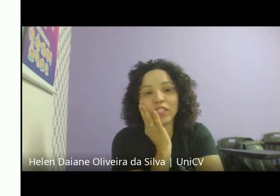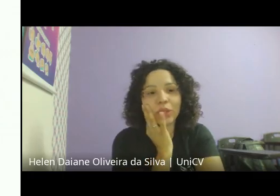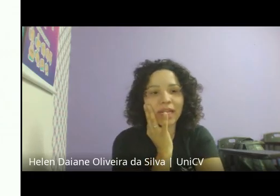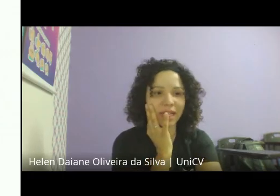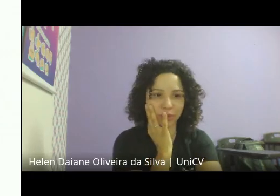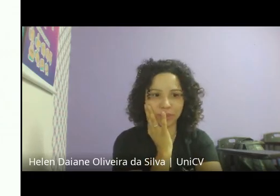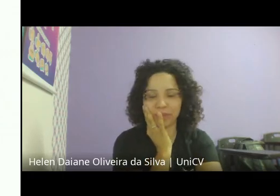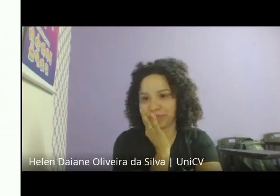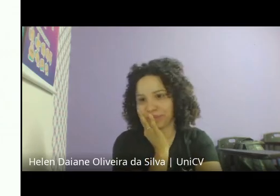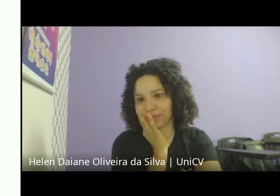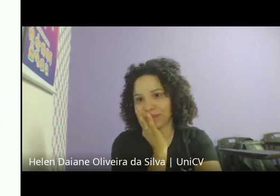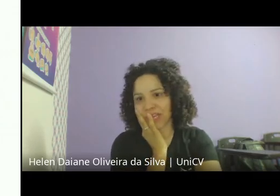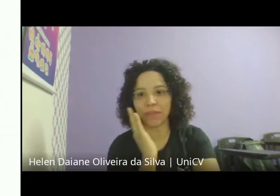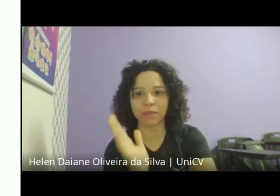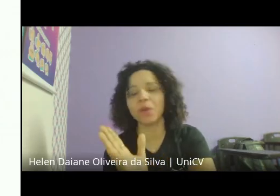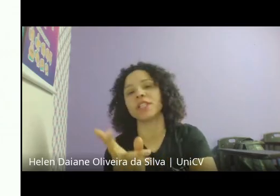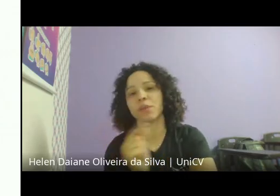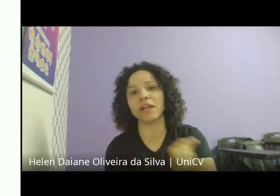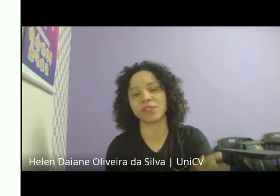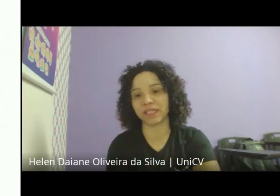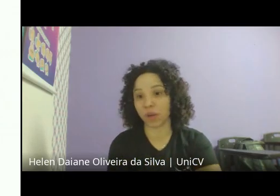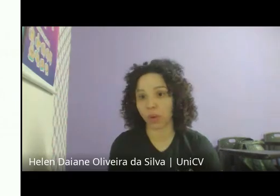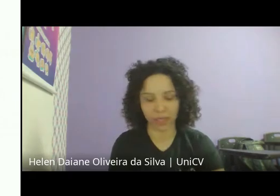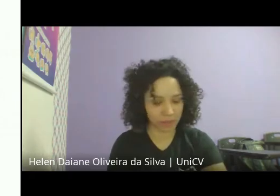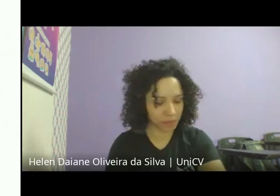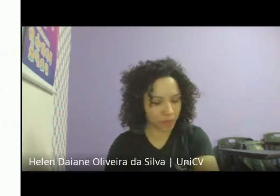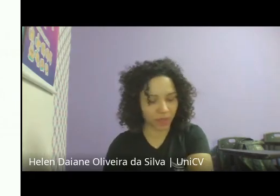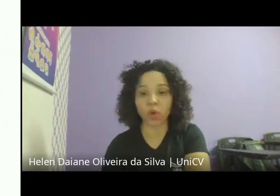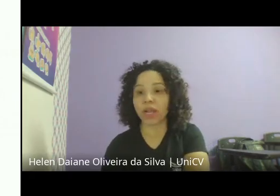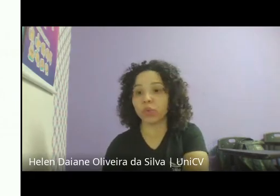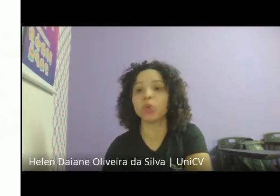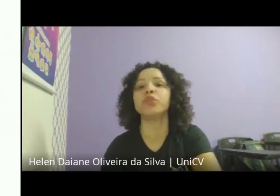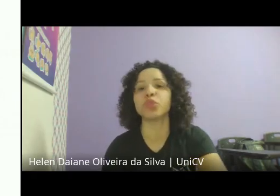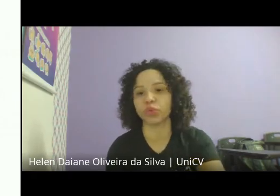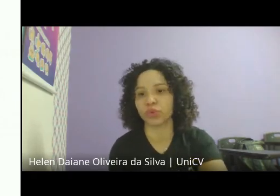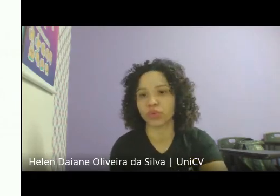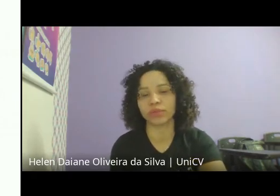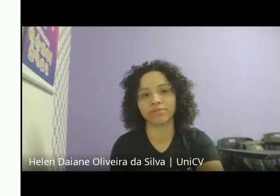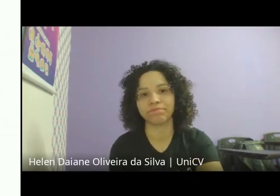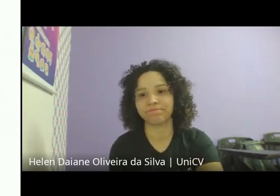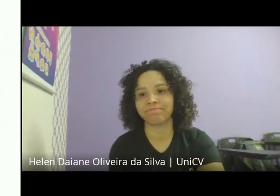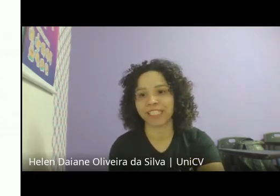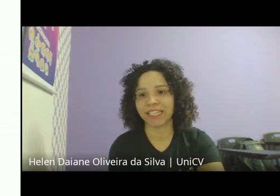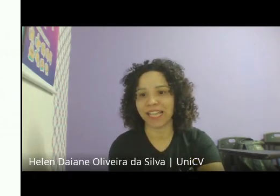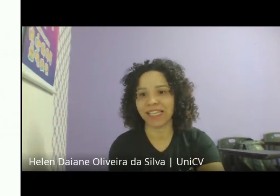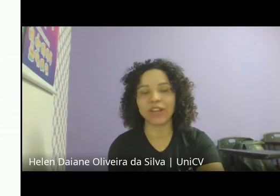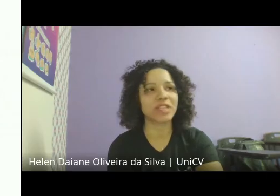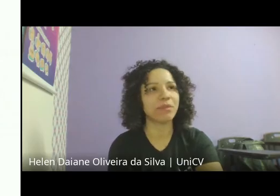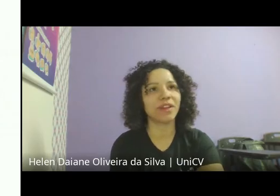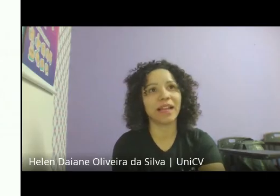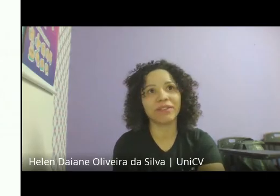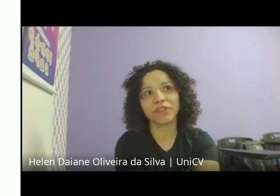assim, deslocado. A mesma coisa, se eu pegar vocês agora, colocar num grupo de surdos, né?